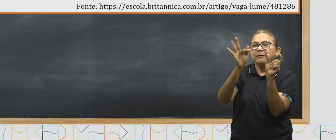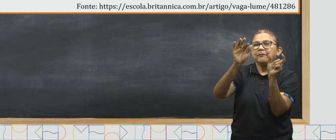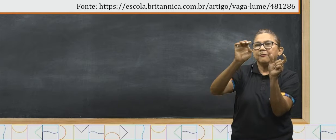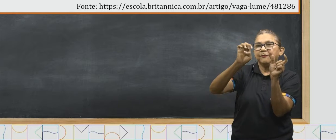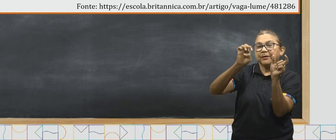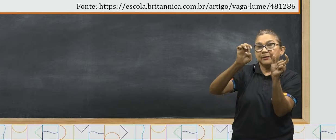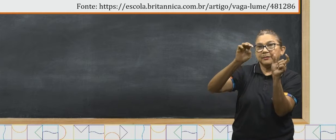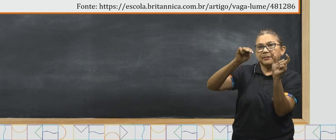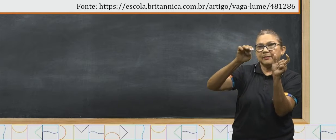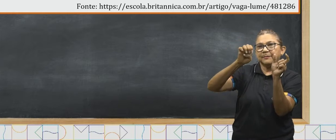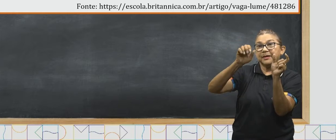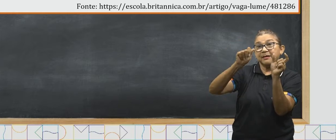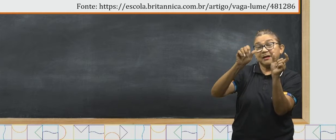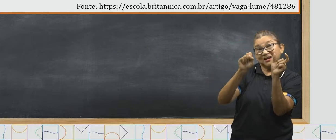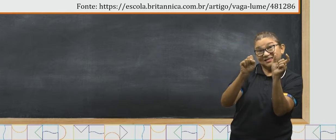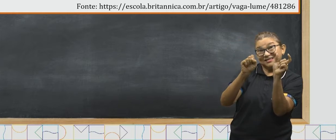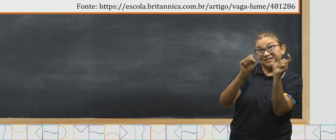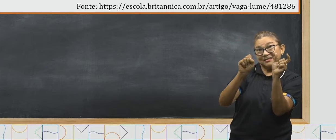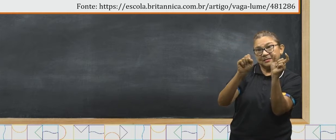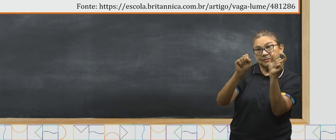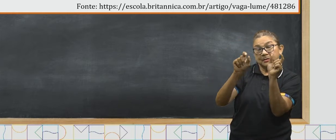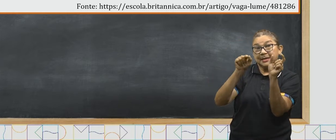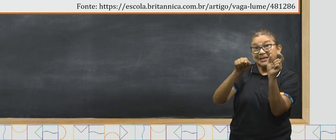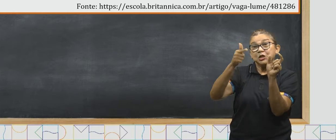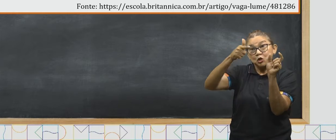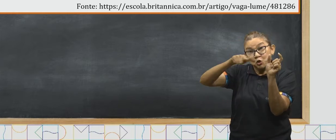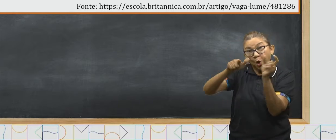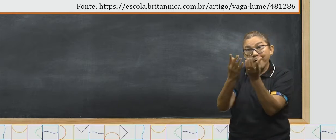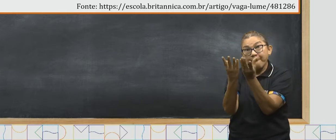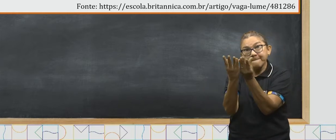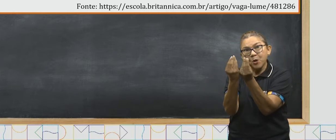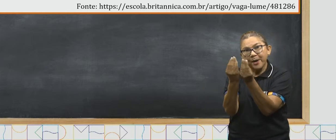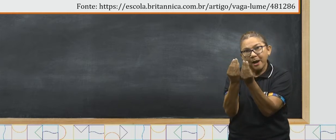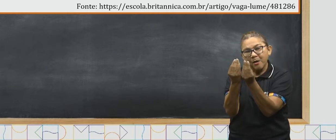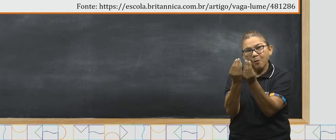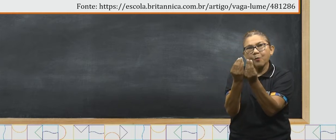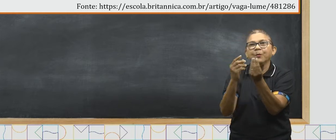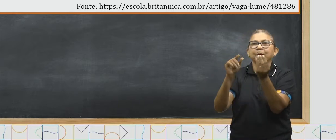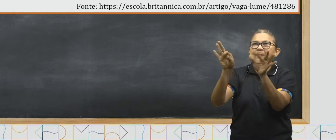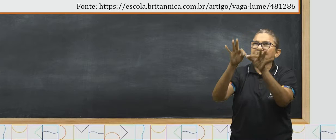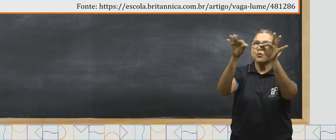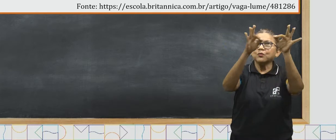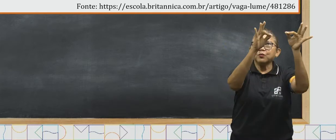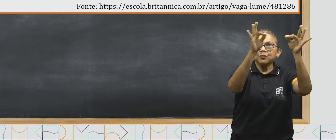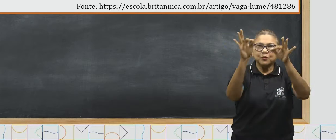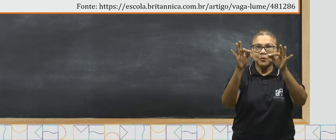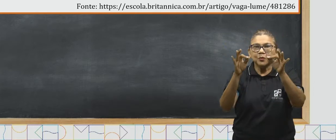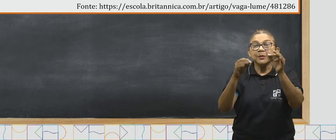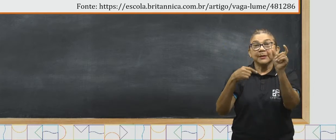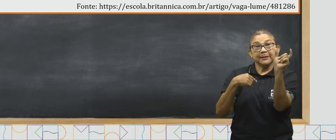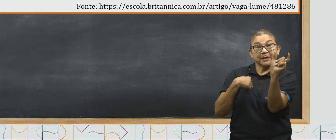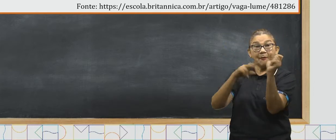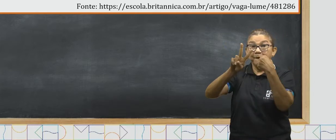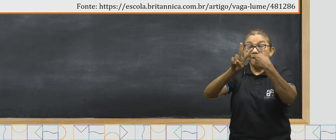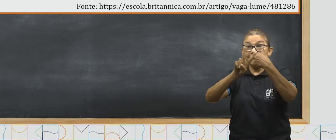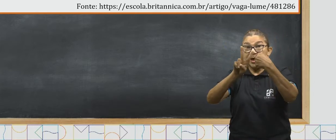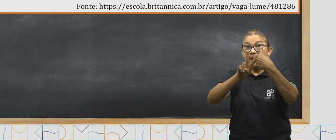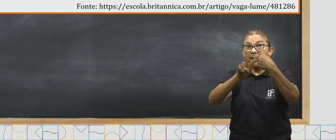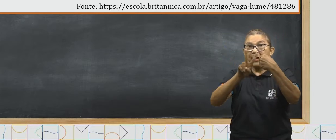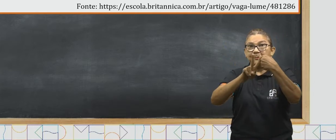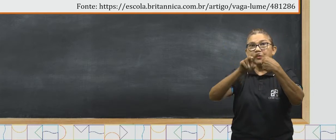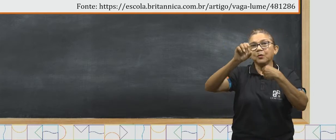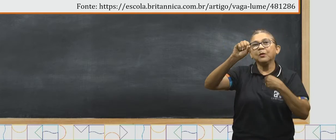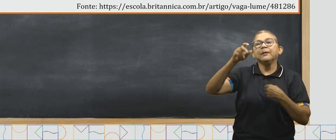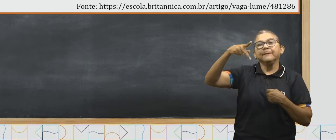vez, substantivo no plural. Por isso, o verbo não escolhido aqui é possui. O verbo que